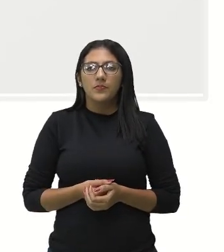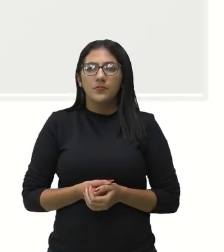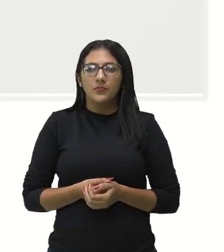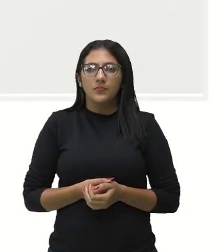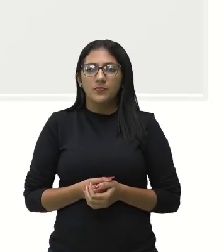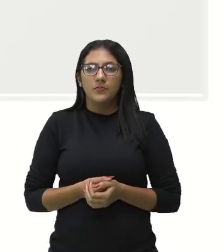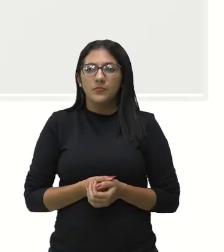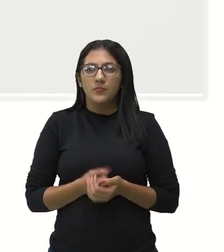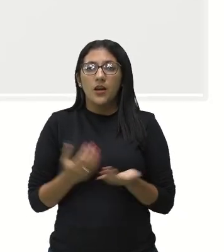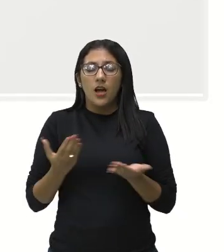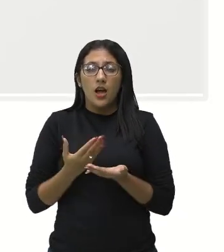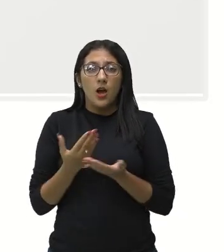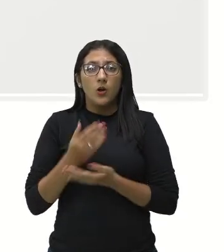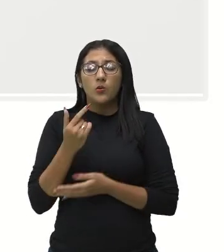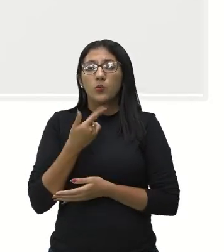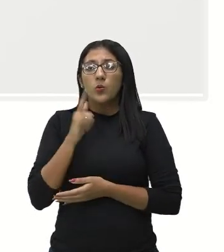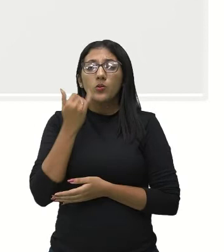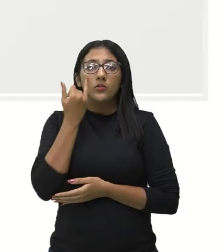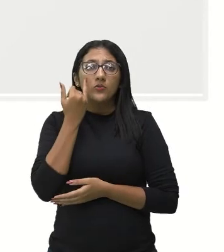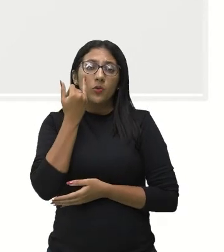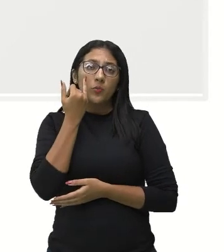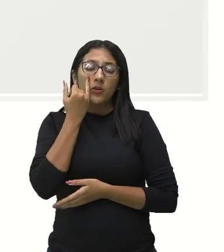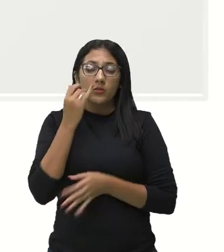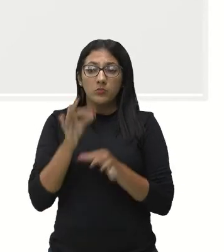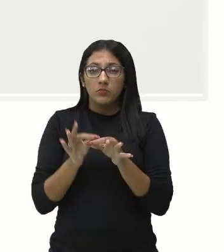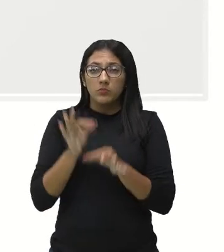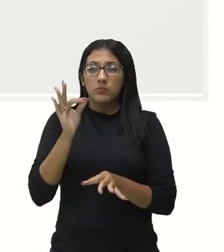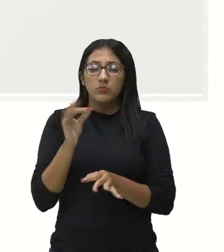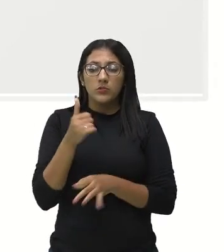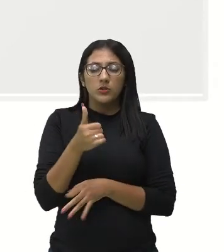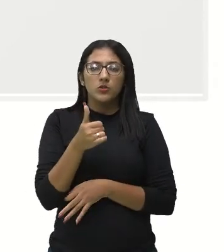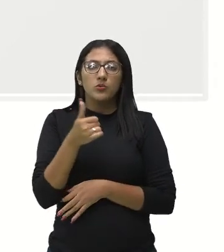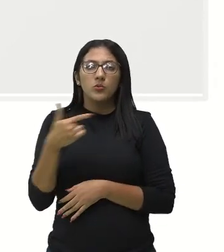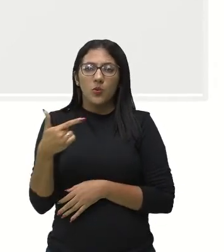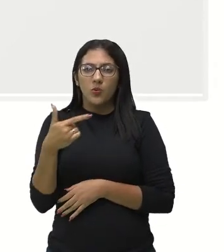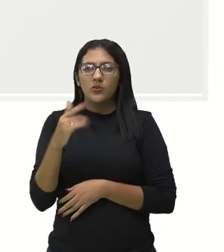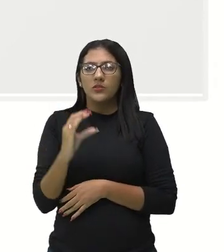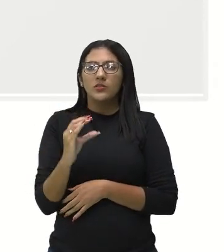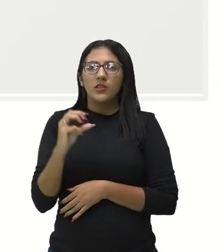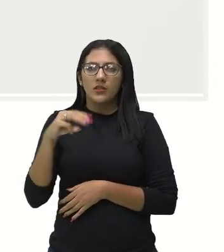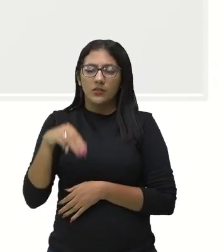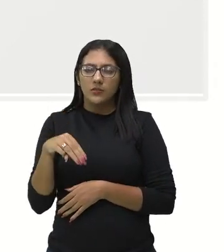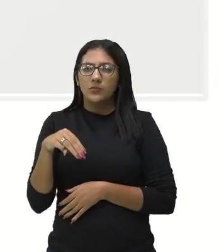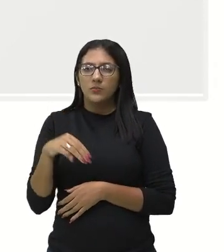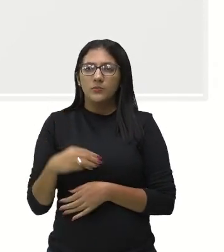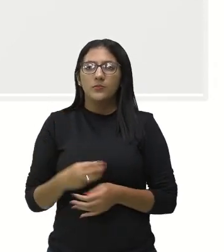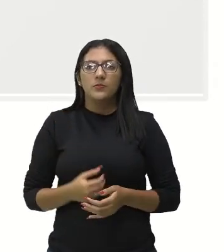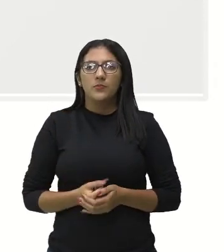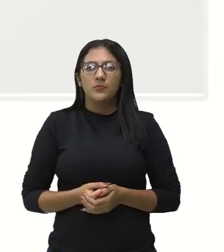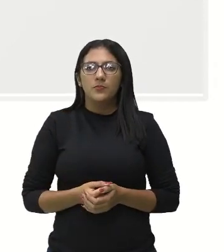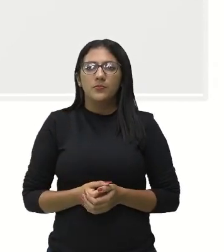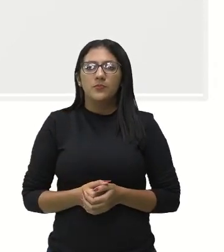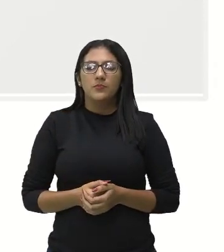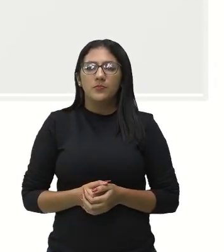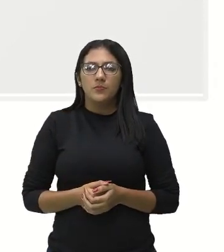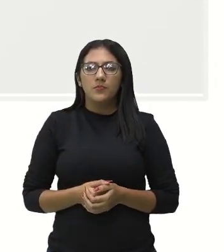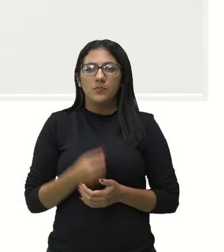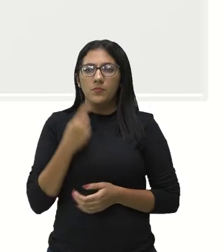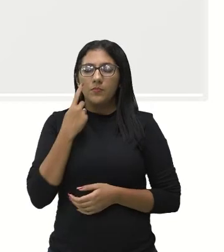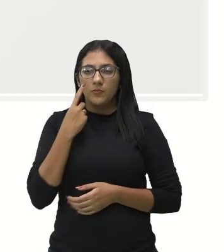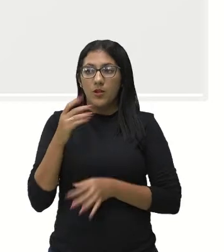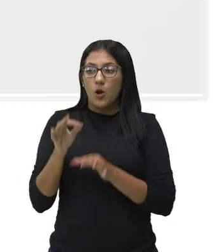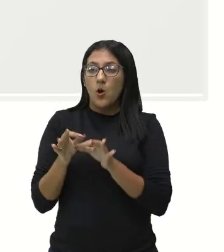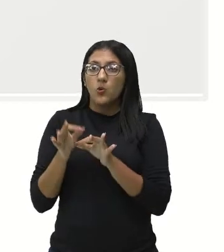5 centímetros de raio de base e 12 centímetros de altura. Então aqui 12 centímetros. A altura